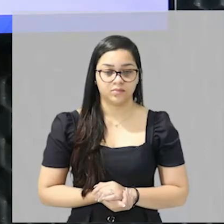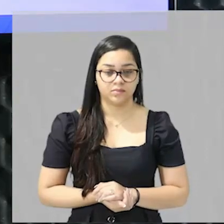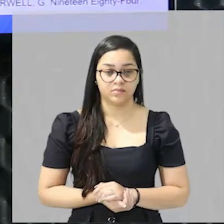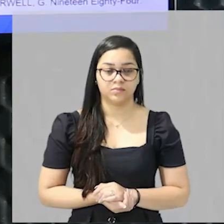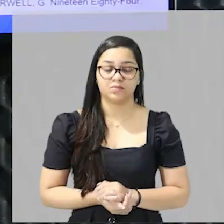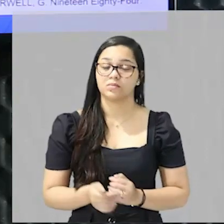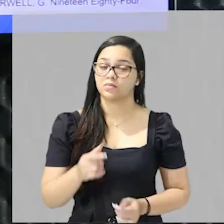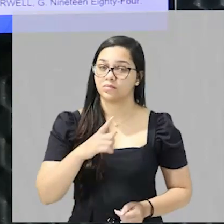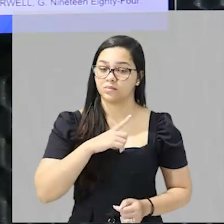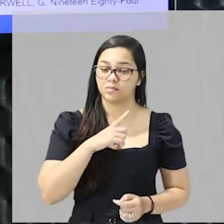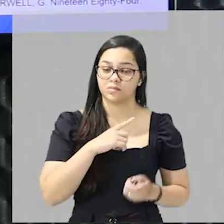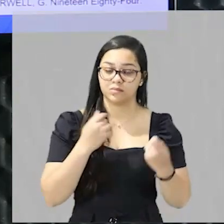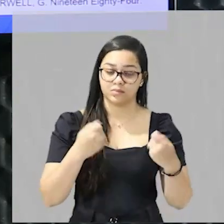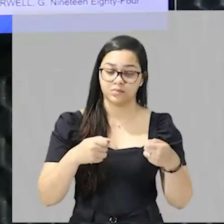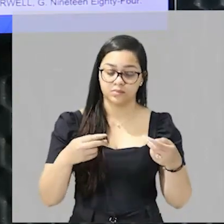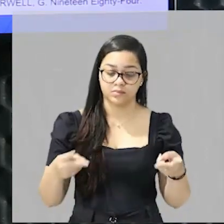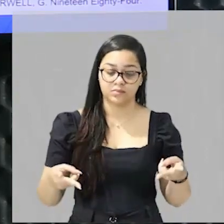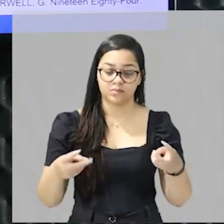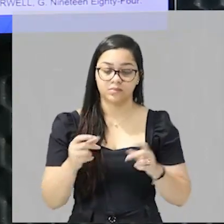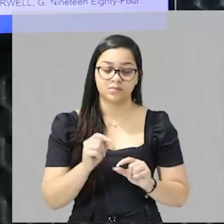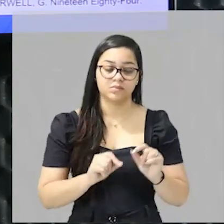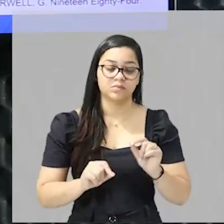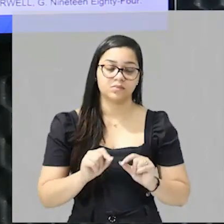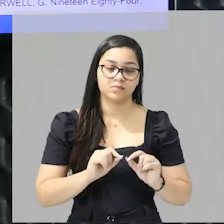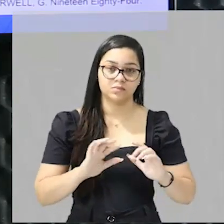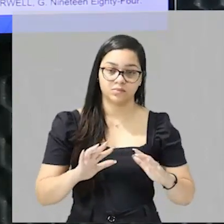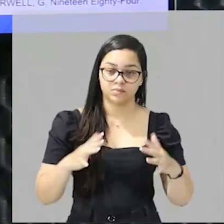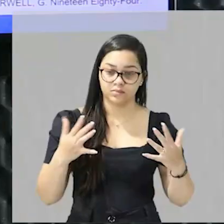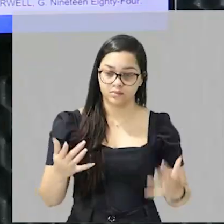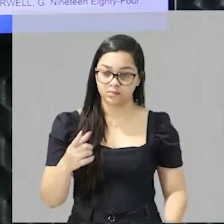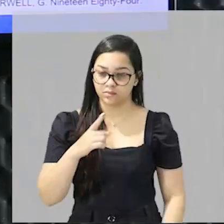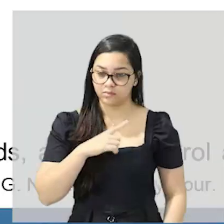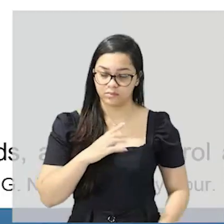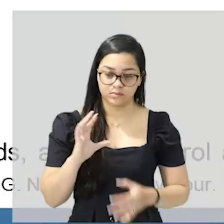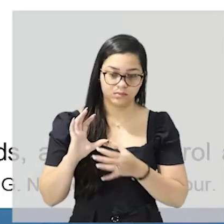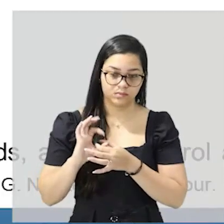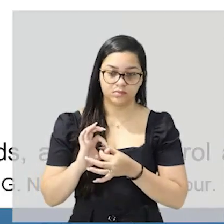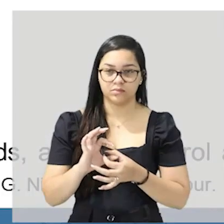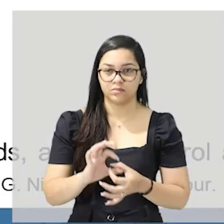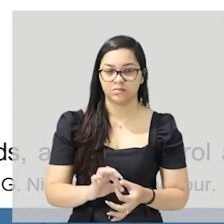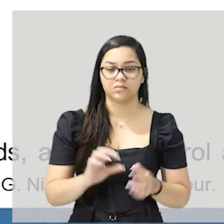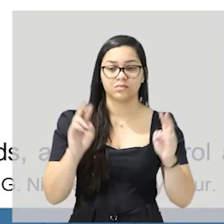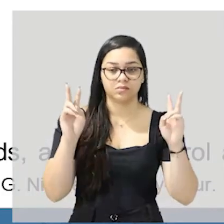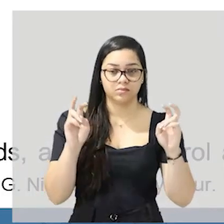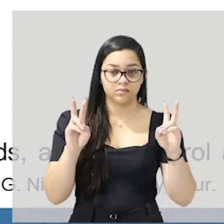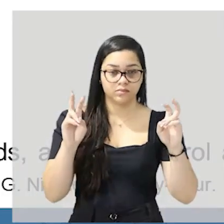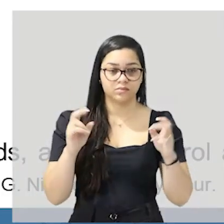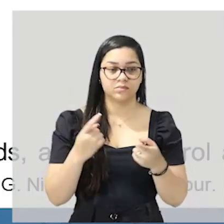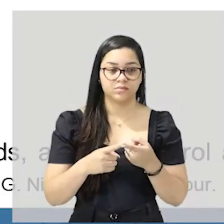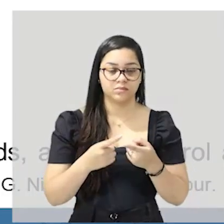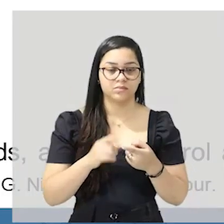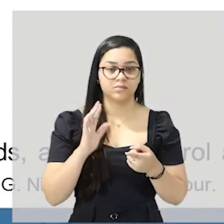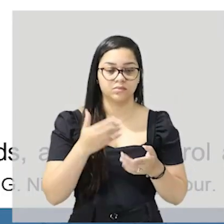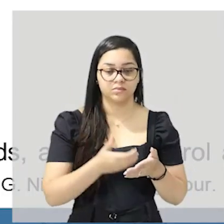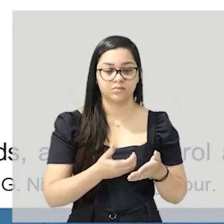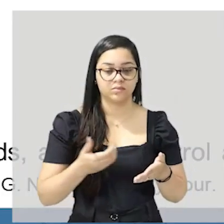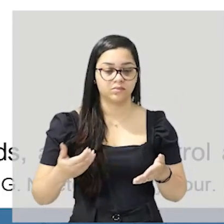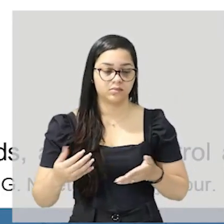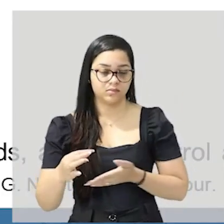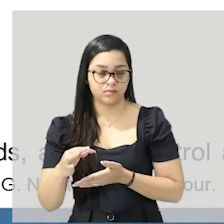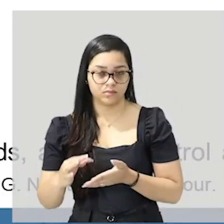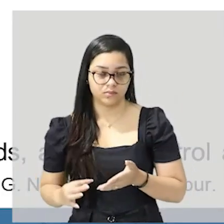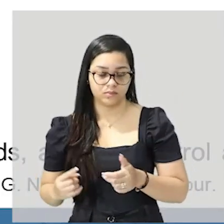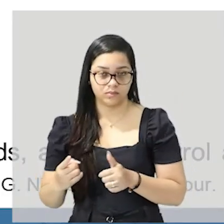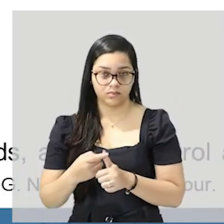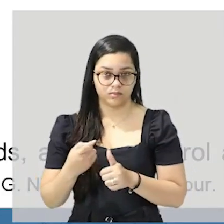eu tenho que olhar nesse fragmento qual seria esse contexto. Aspas, porque foi retirado do texto, uma coisa que te